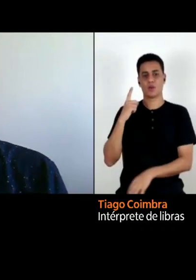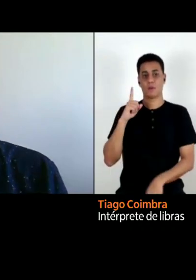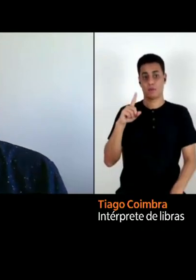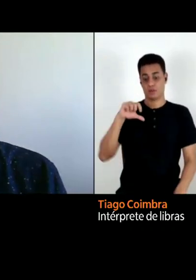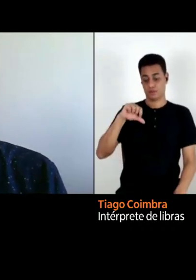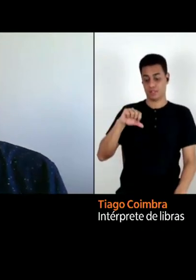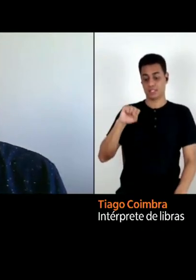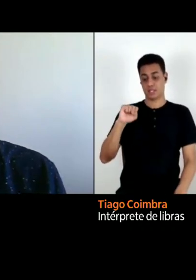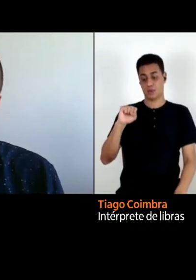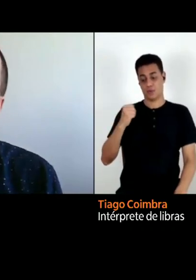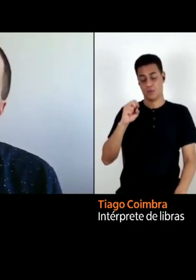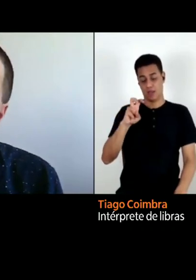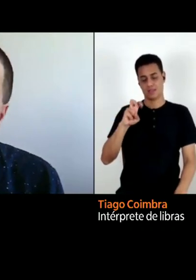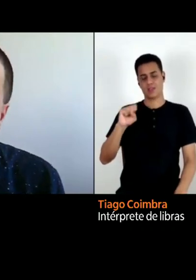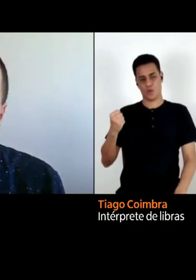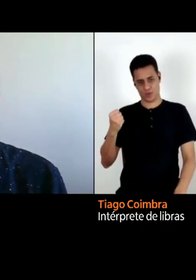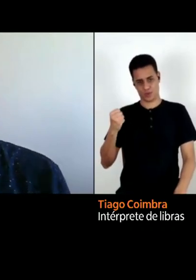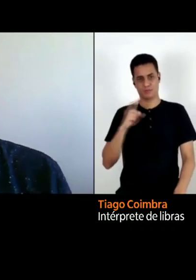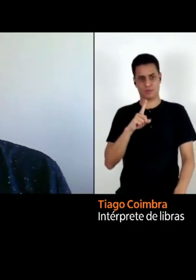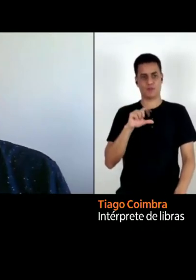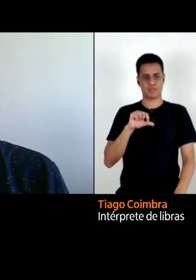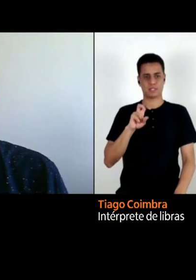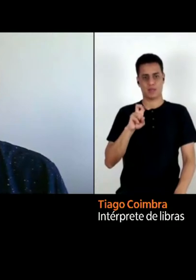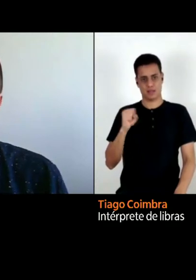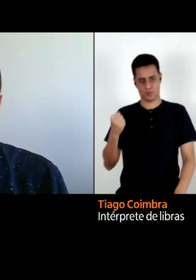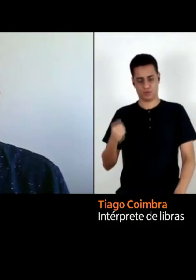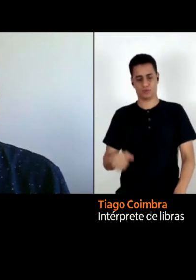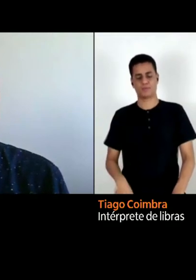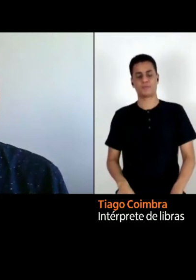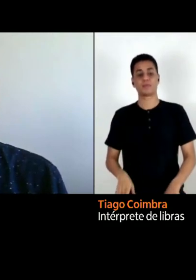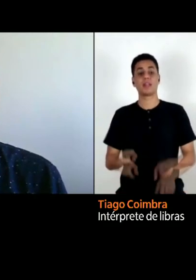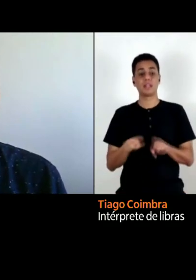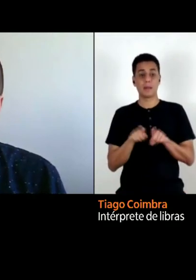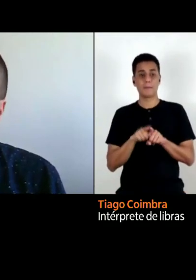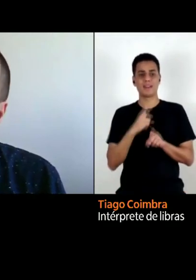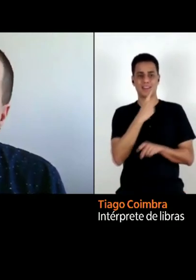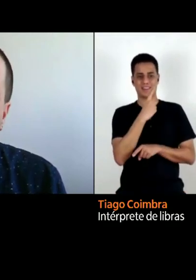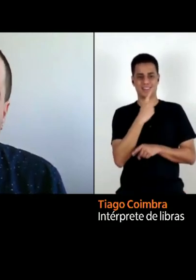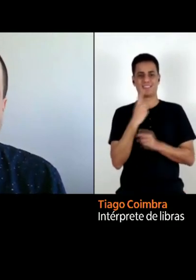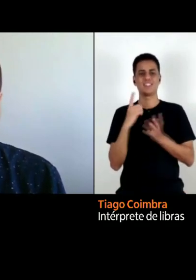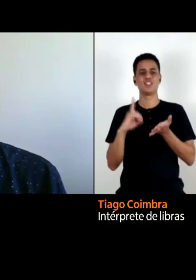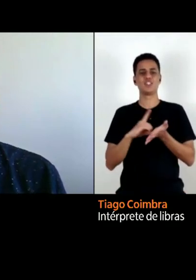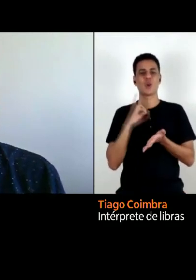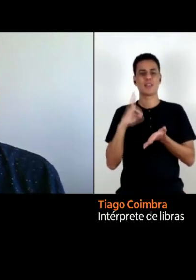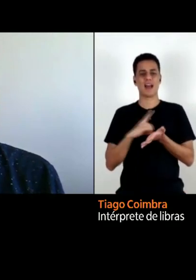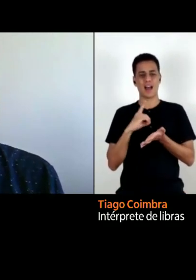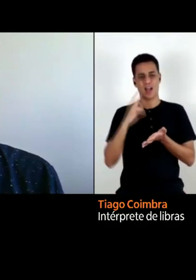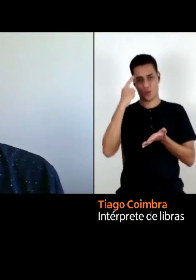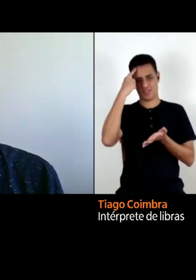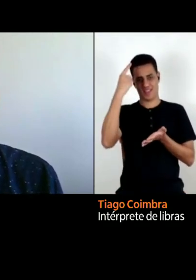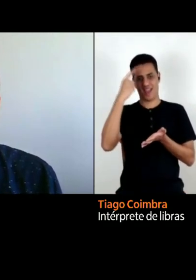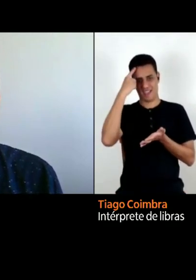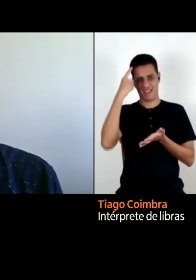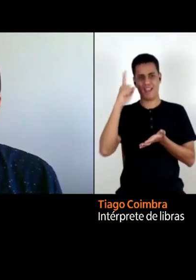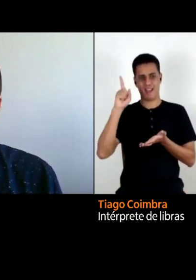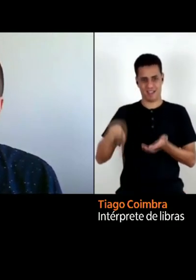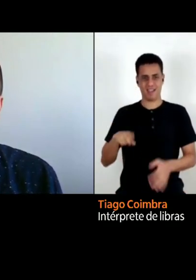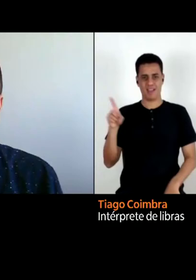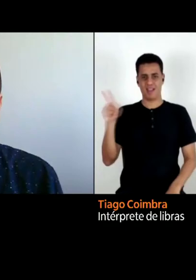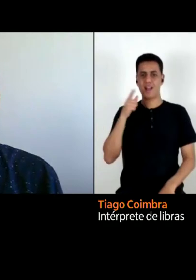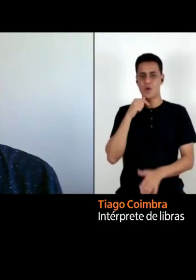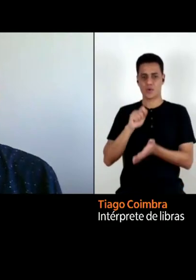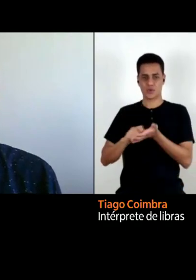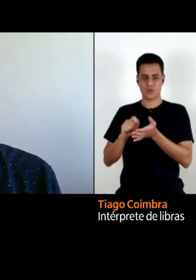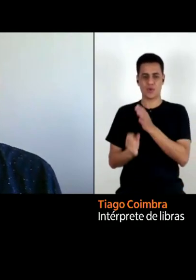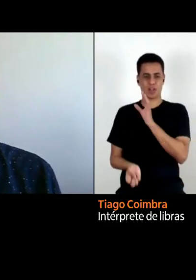Flaubert, com seu Tolicionário, que é o seu Dicionário das Ideias Feitas, coligido no segundo